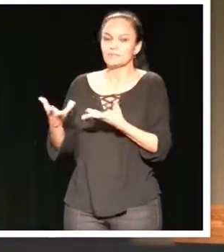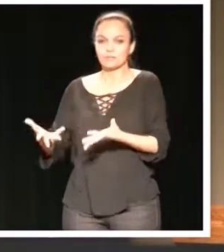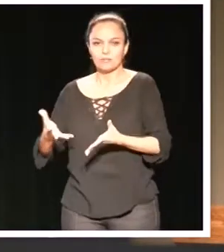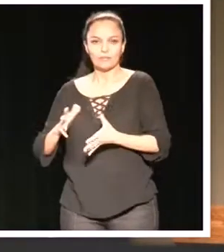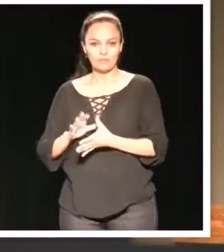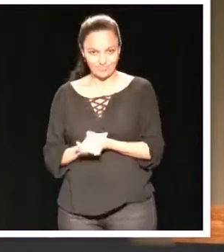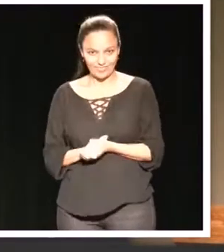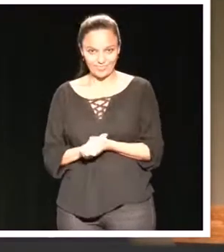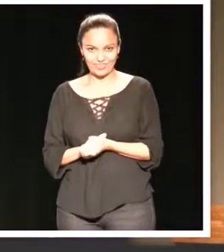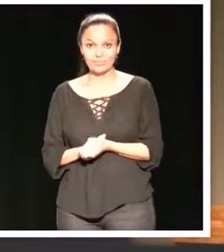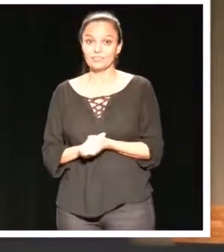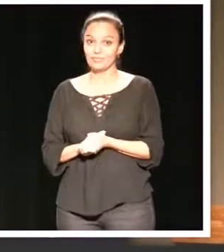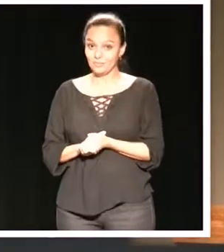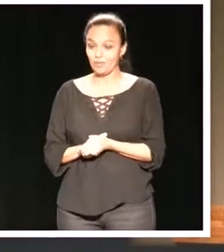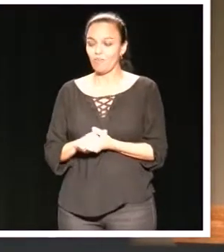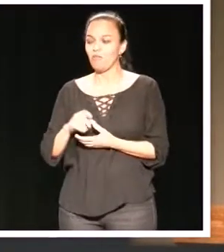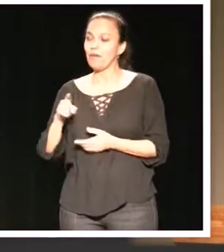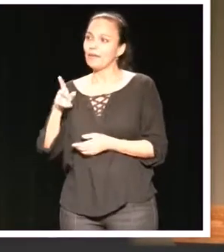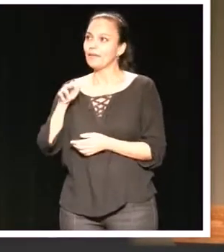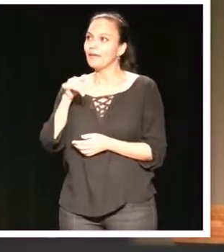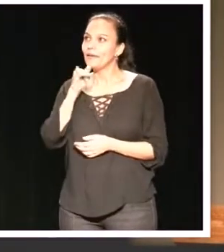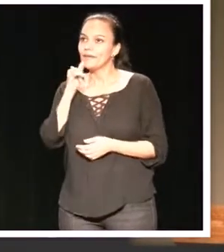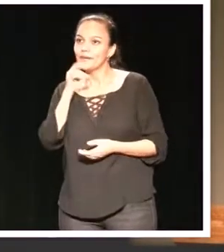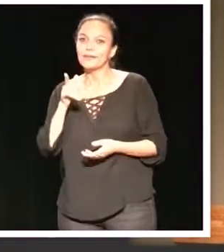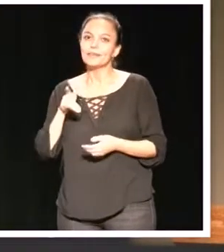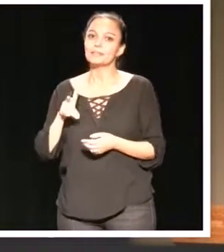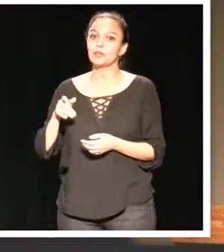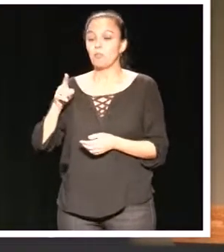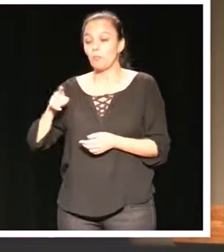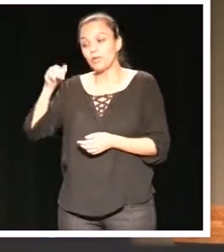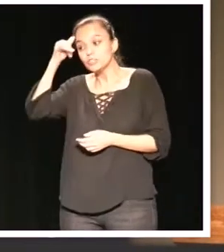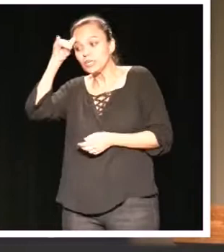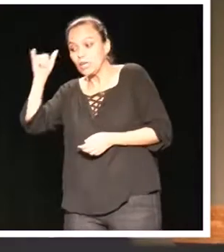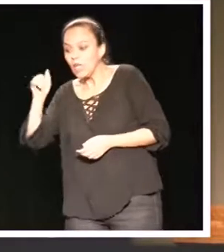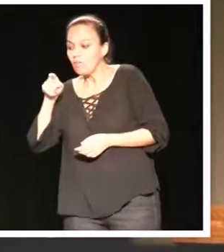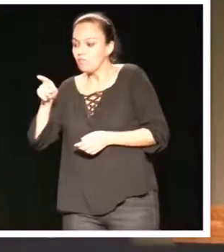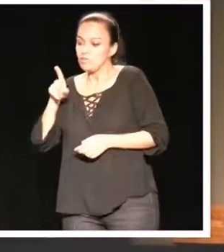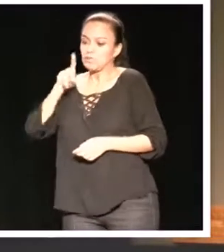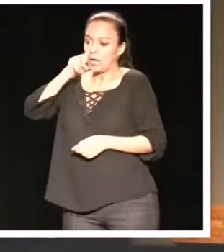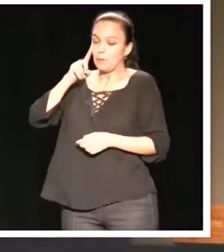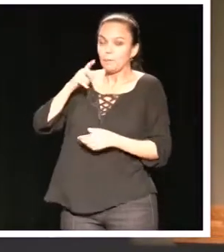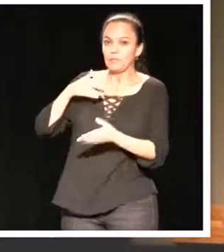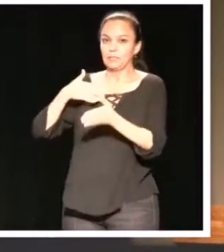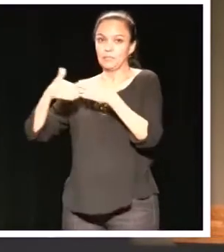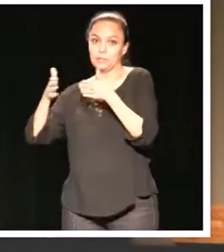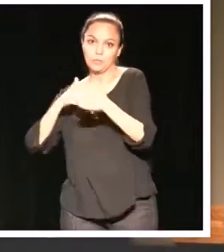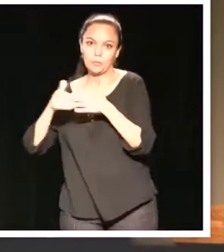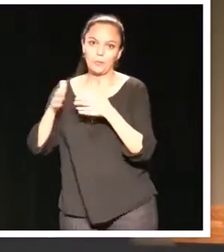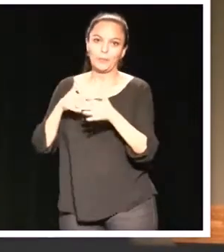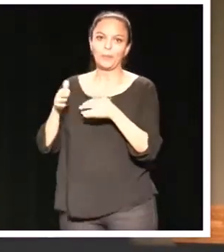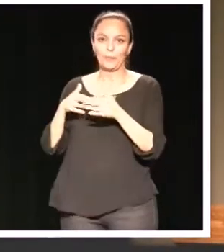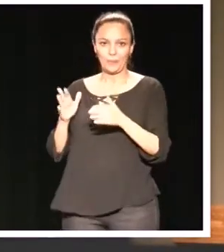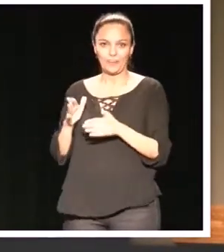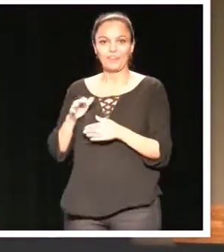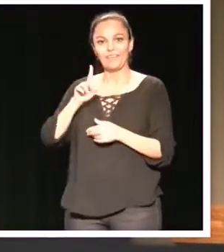Então, vamos impedir que ocorram coisas ruins para eles. Esse é o sentido da